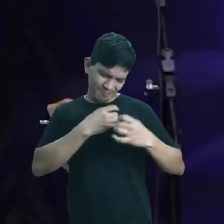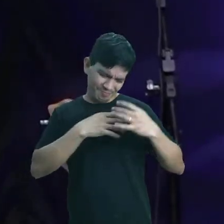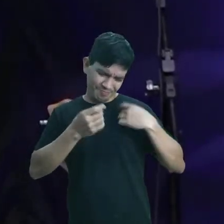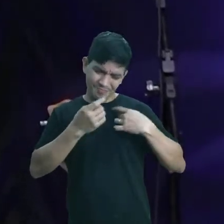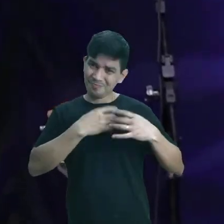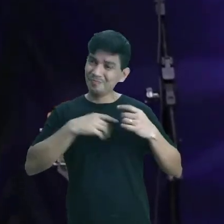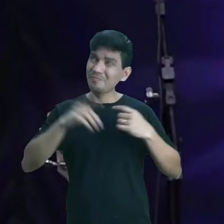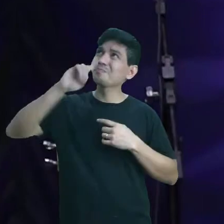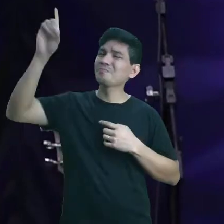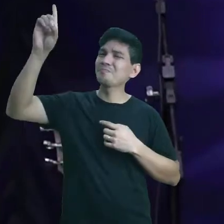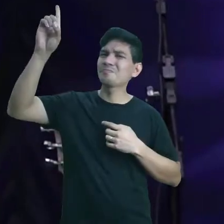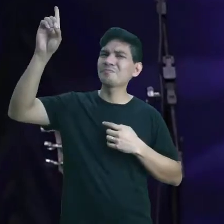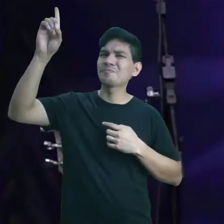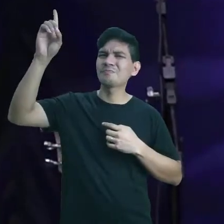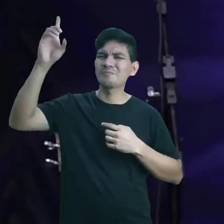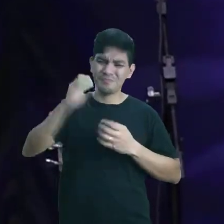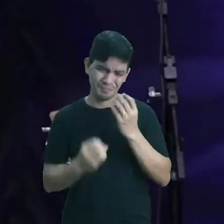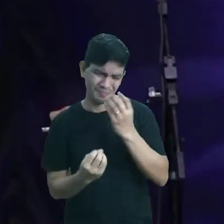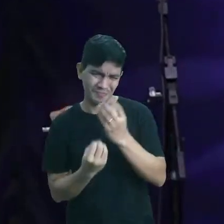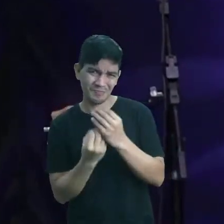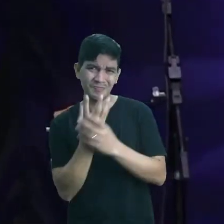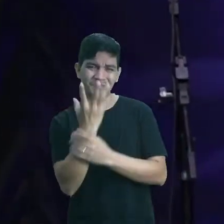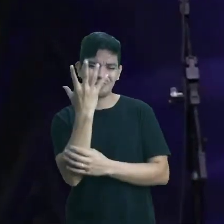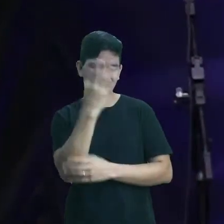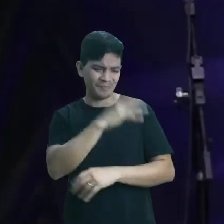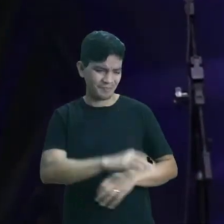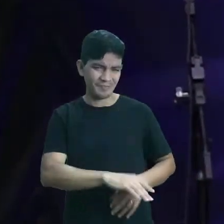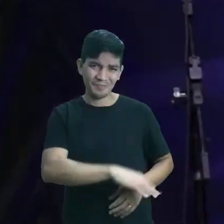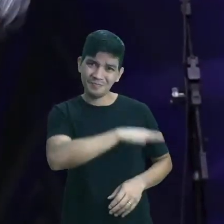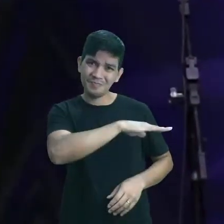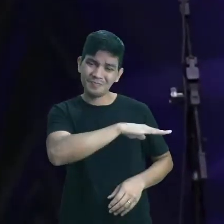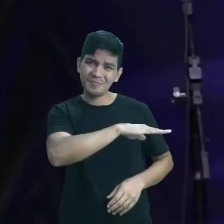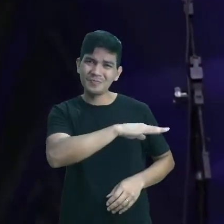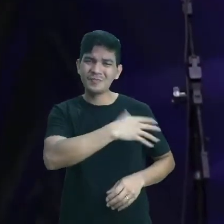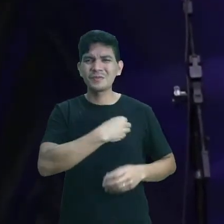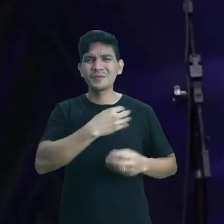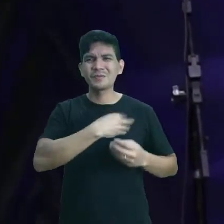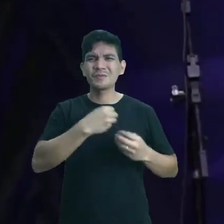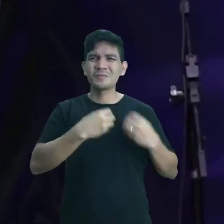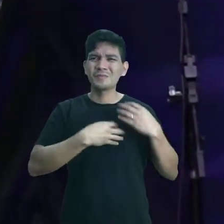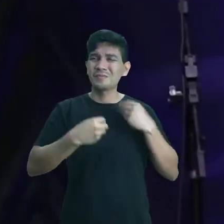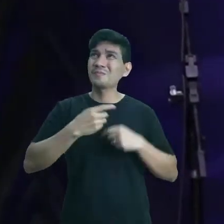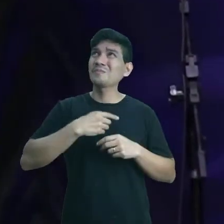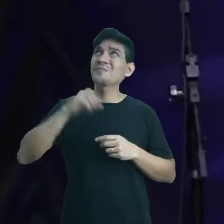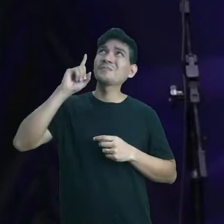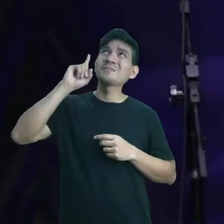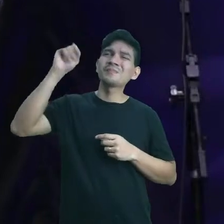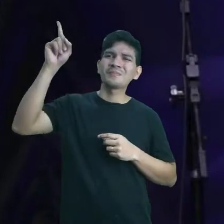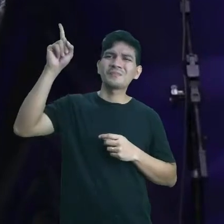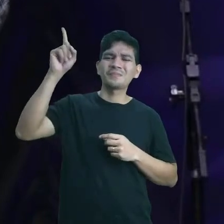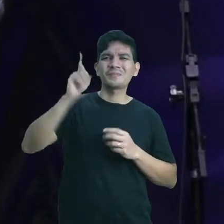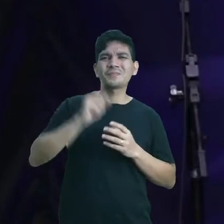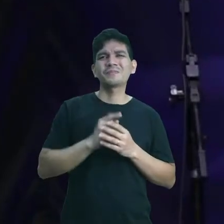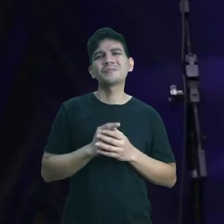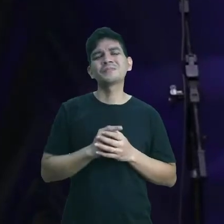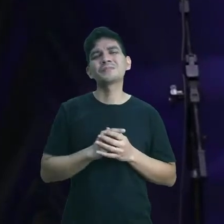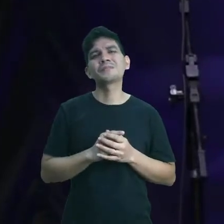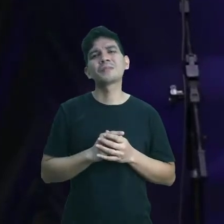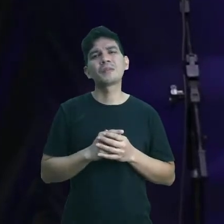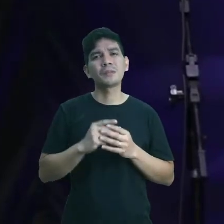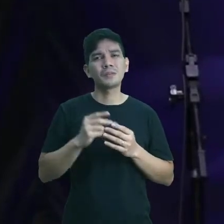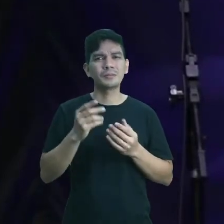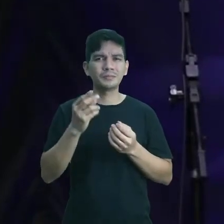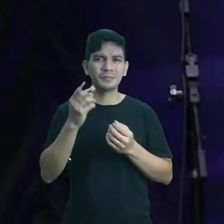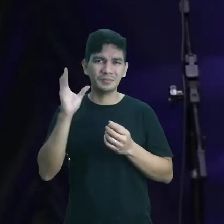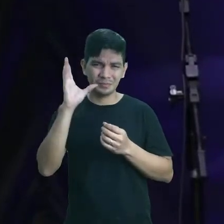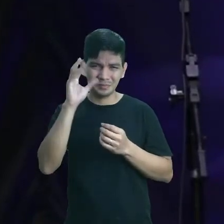Que possamos criar os nossos filhos com temor a Ti, mas que este temor eles observem cada um de nós